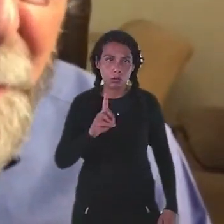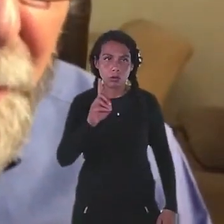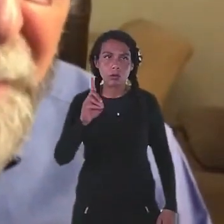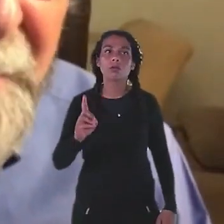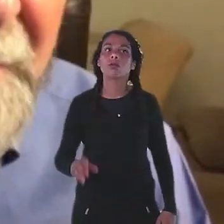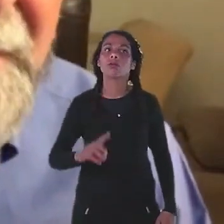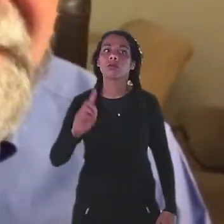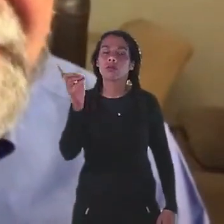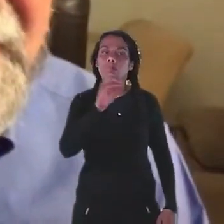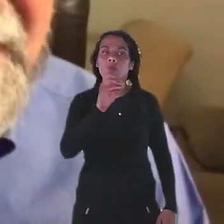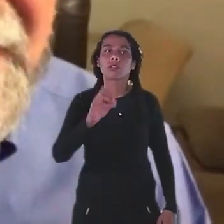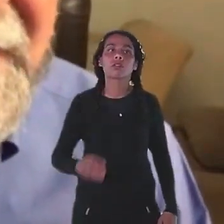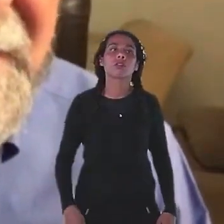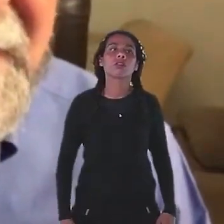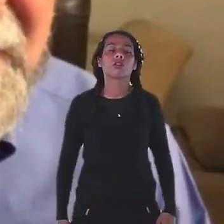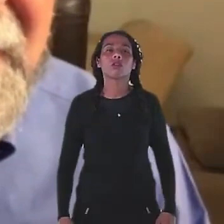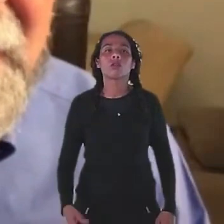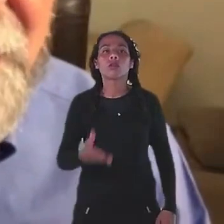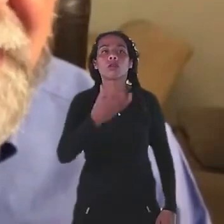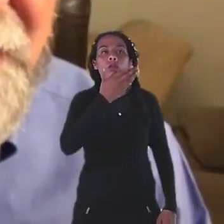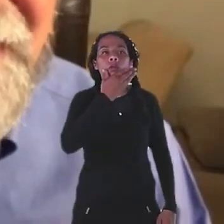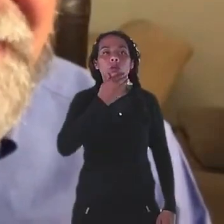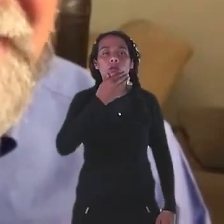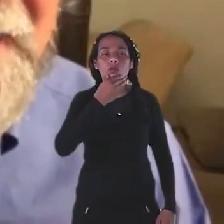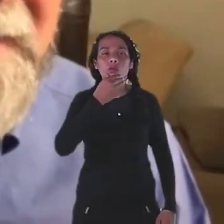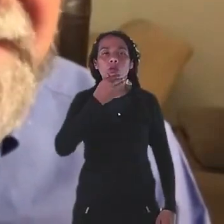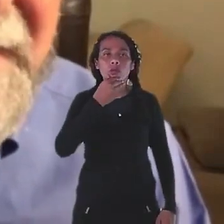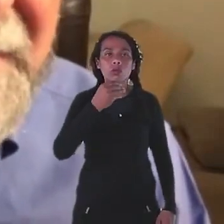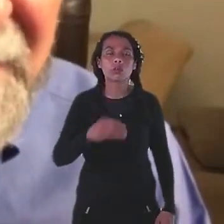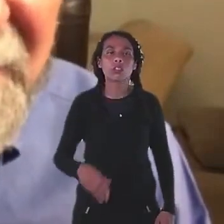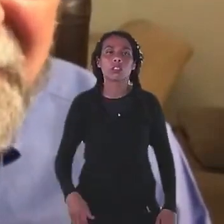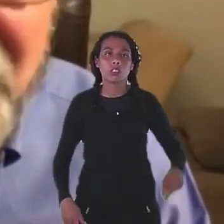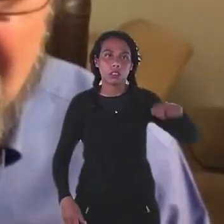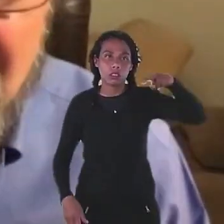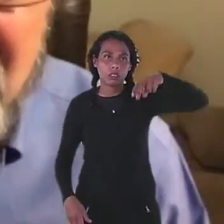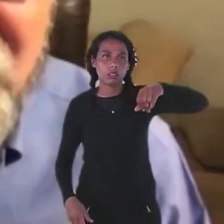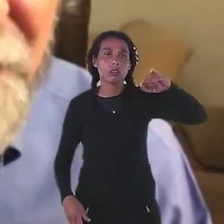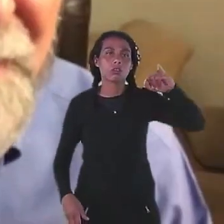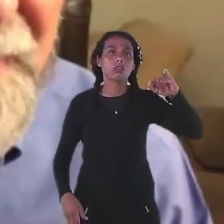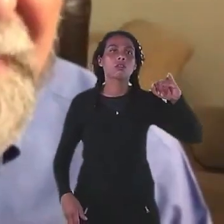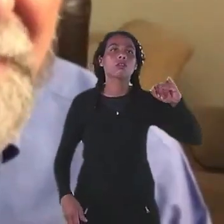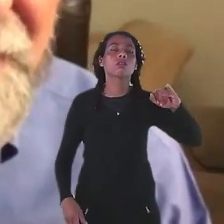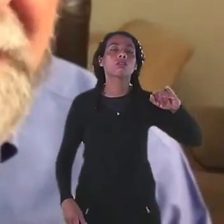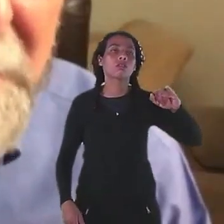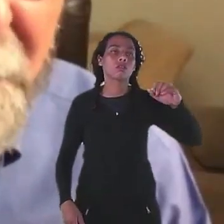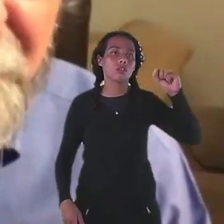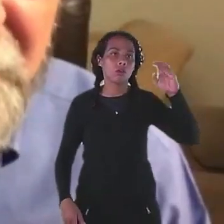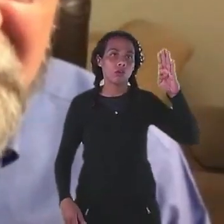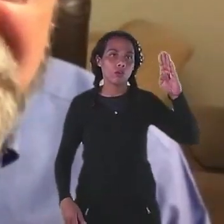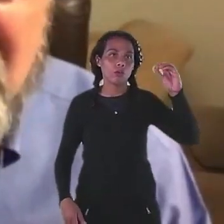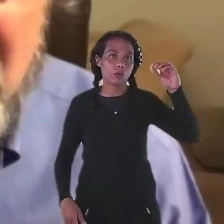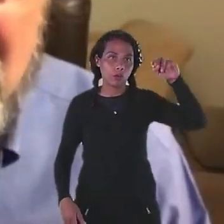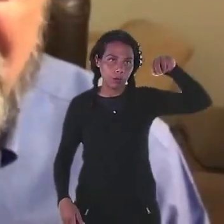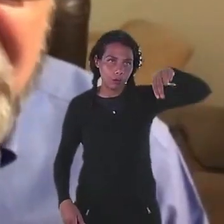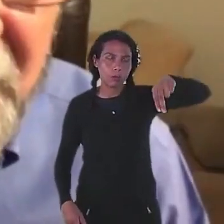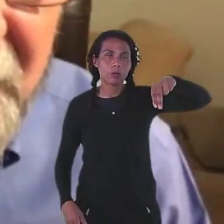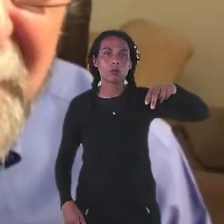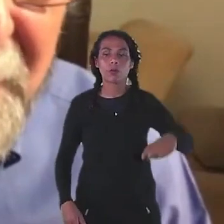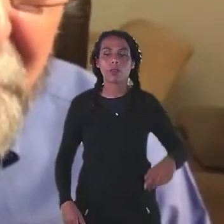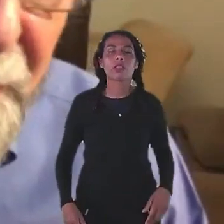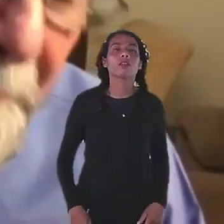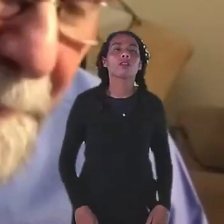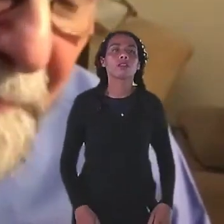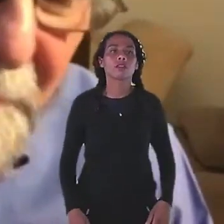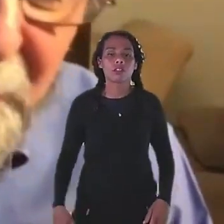certo Niels Bohr, né, nas suas cartas e nos seus escritos, não na área de